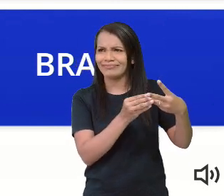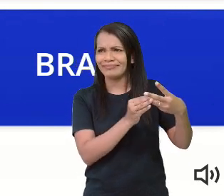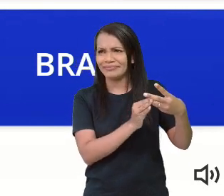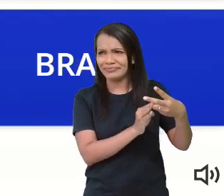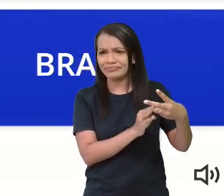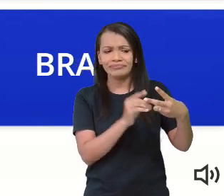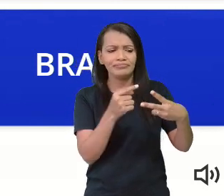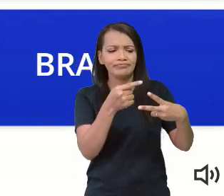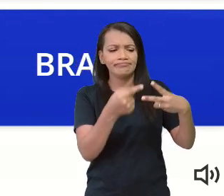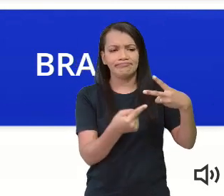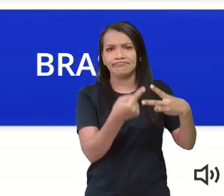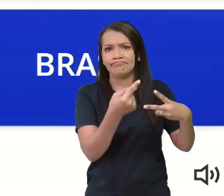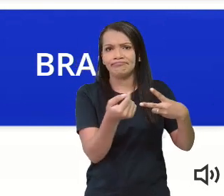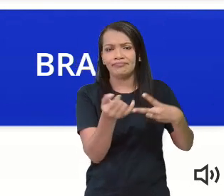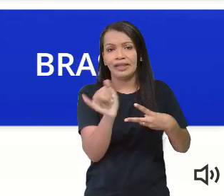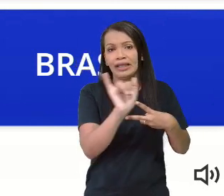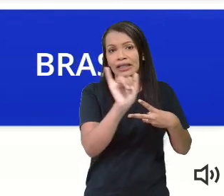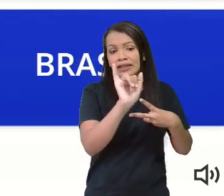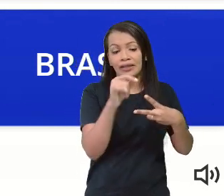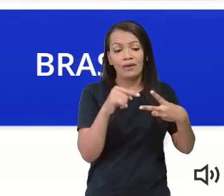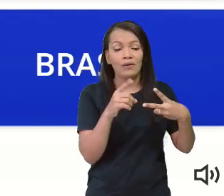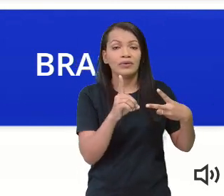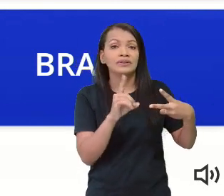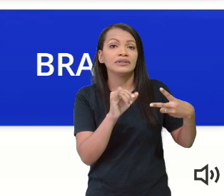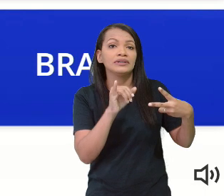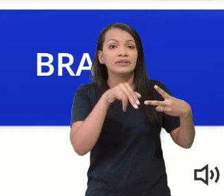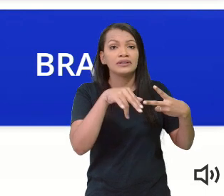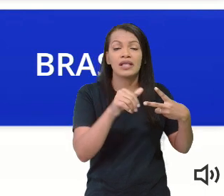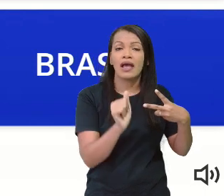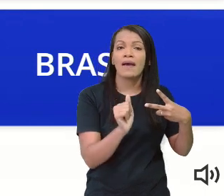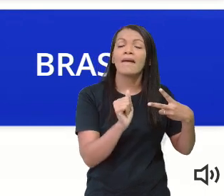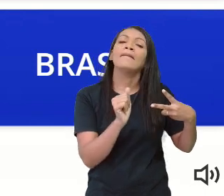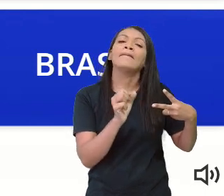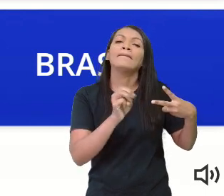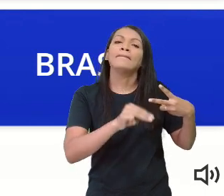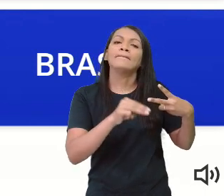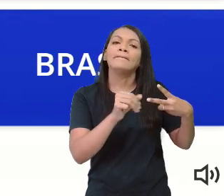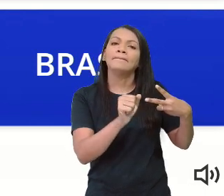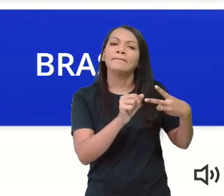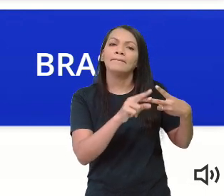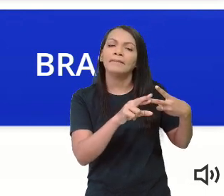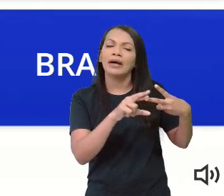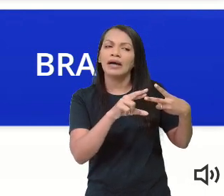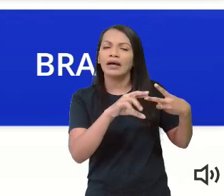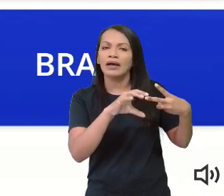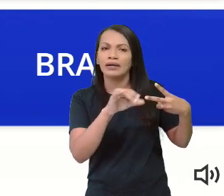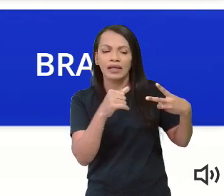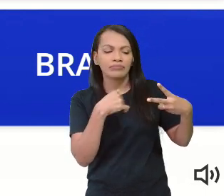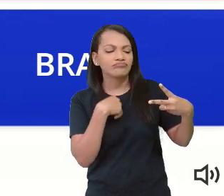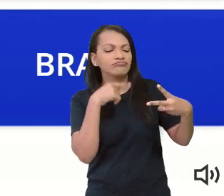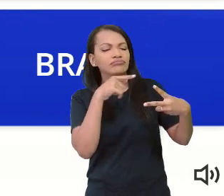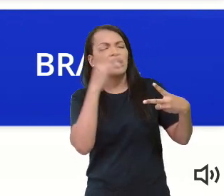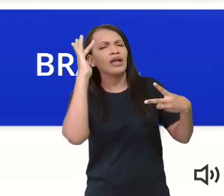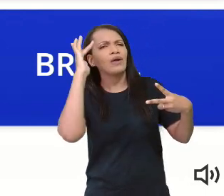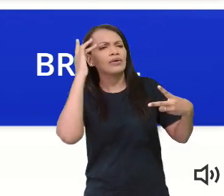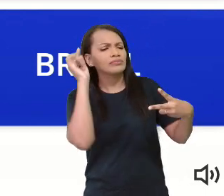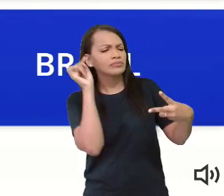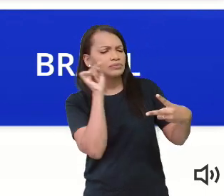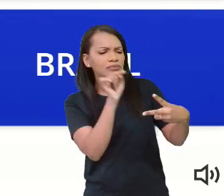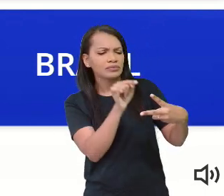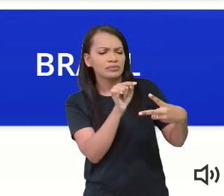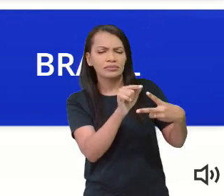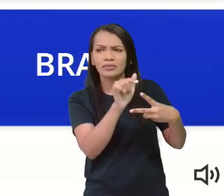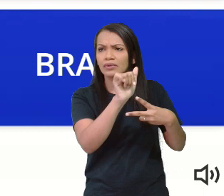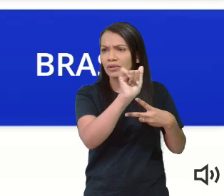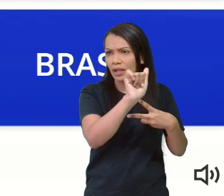São parecidas. E agora? Qual será a letra A? Eu vou ficar na letra A. A?